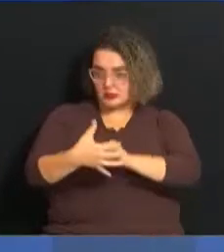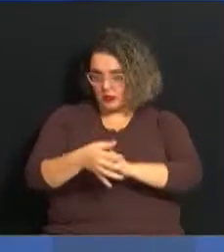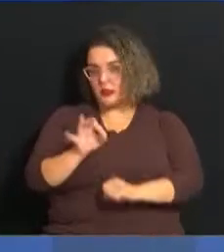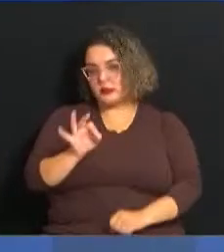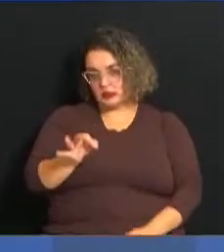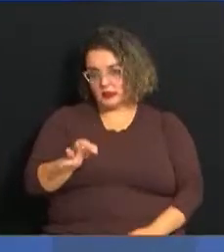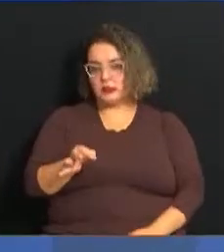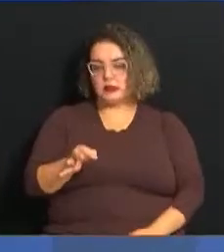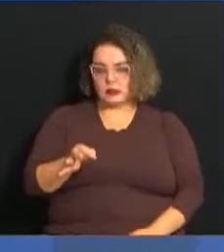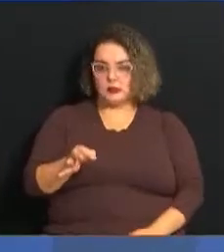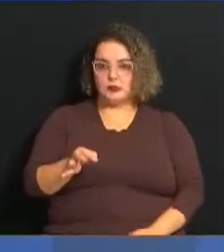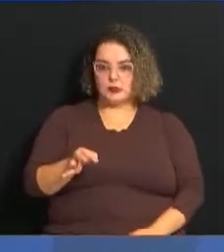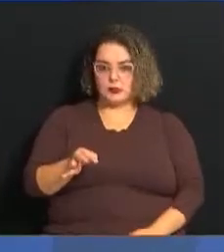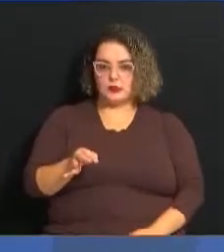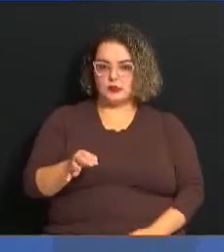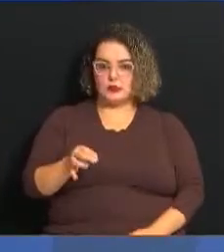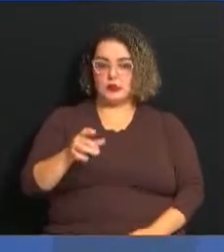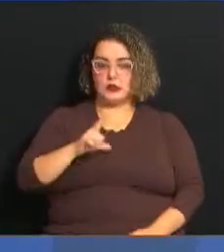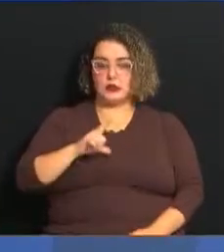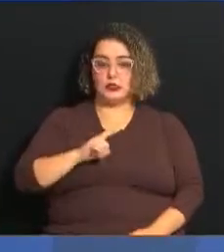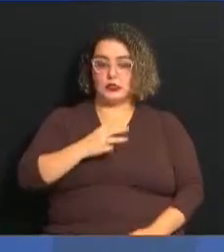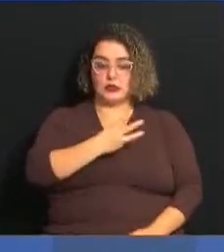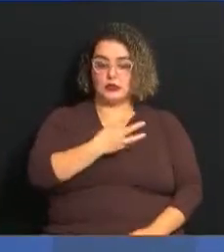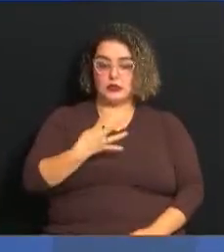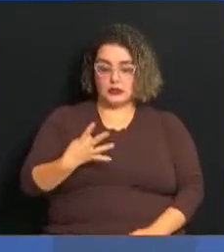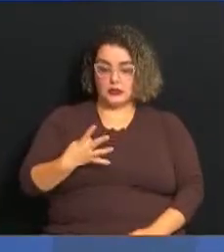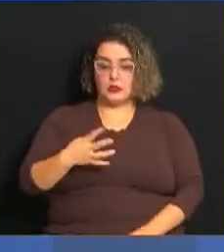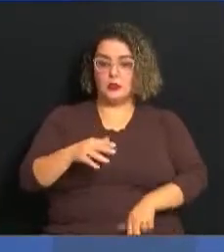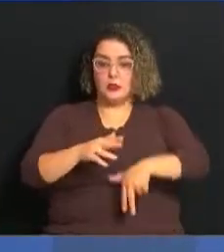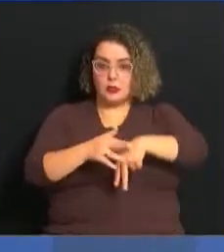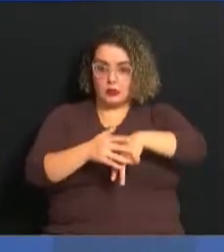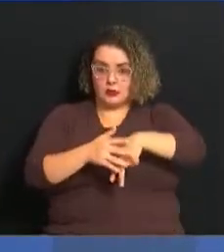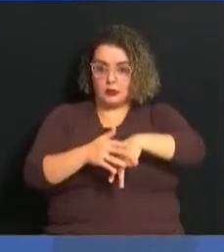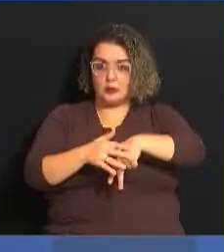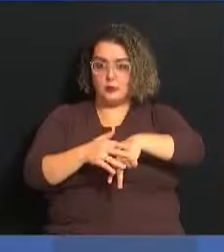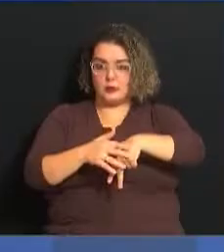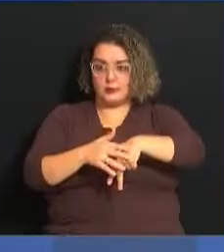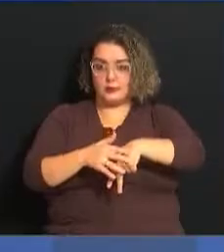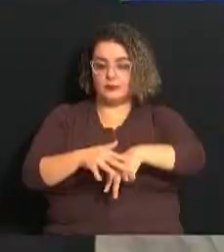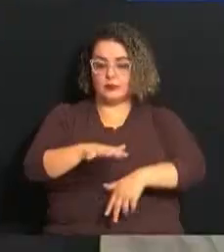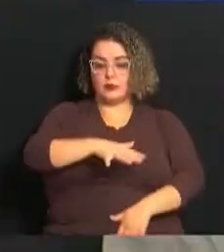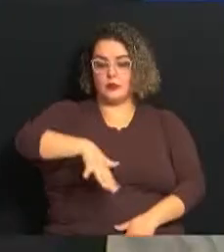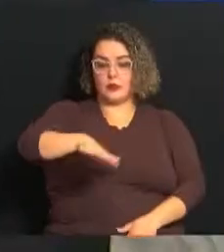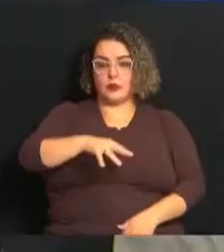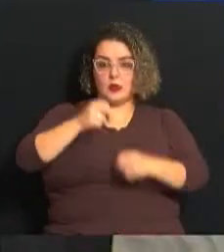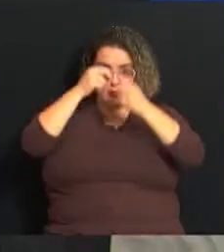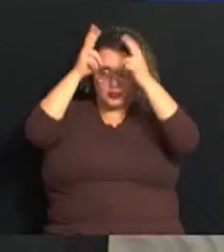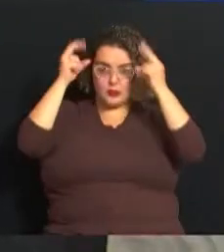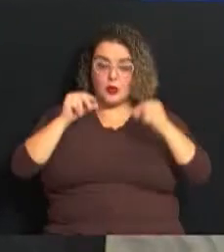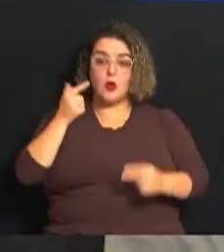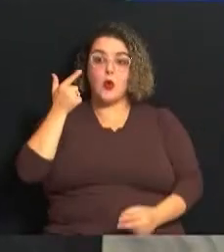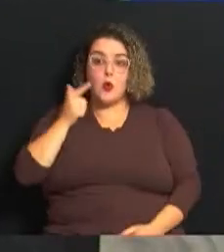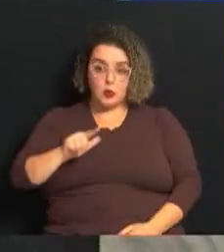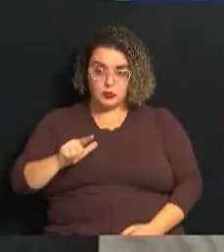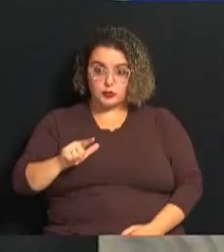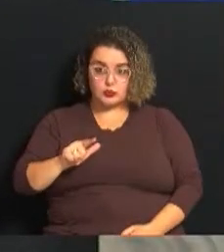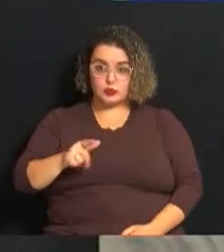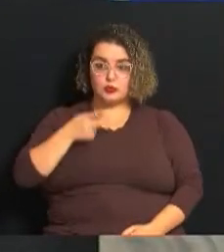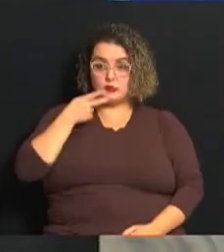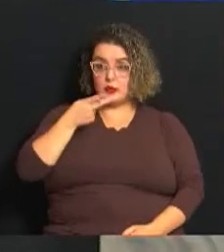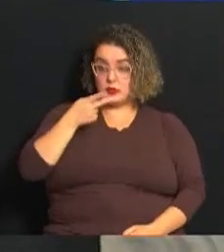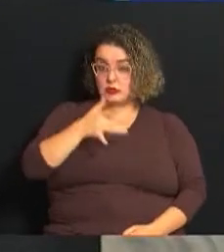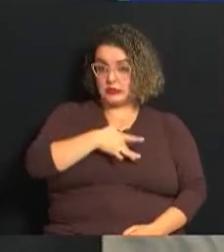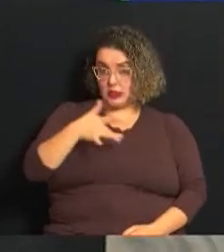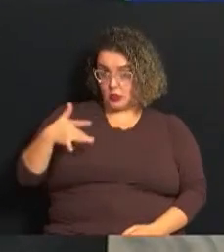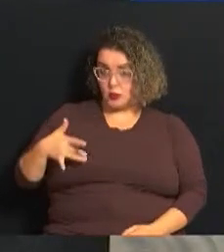Covid-19 e ainda há 34 pacientes com Covid em leitos de enfermaria. A gente continua falando sobre saúde agora, porque